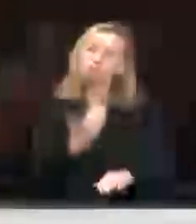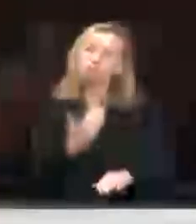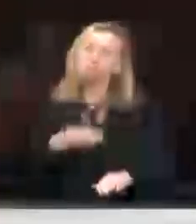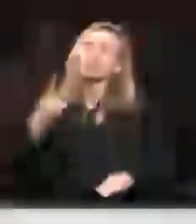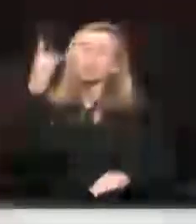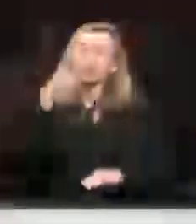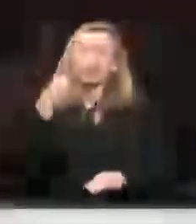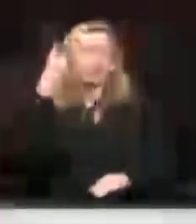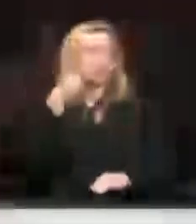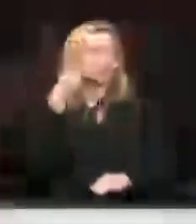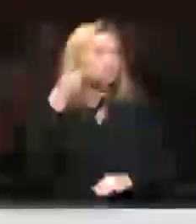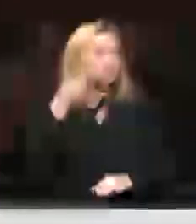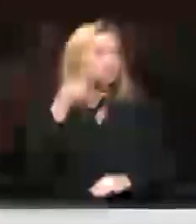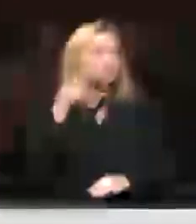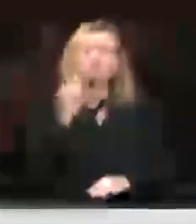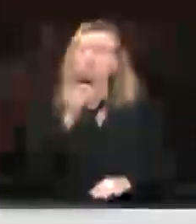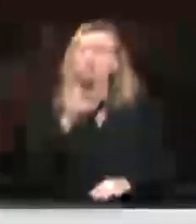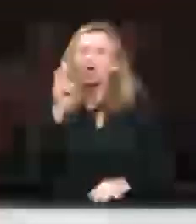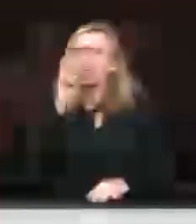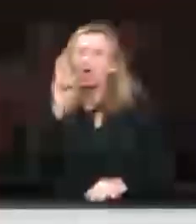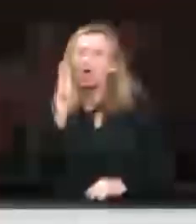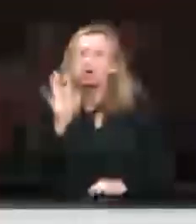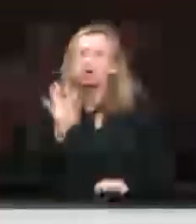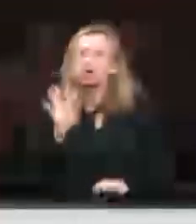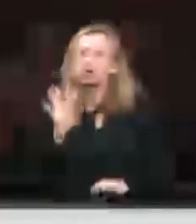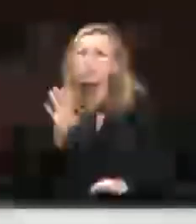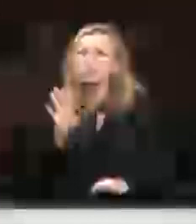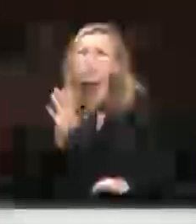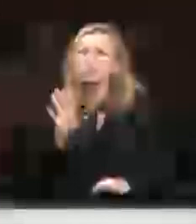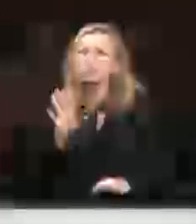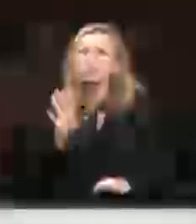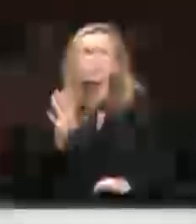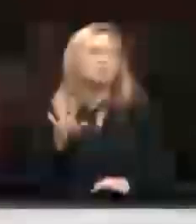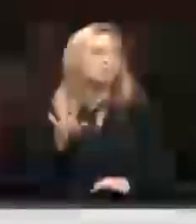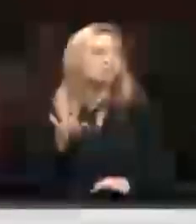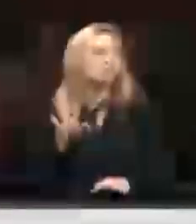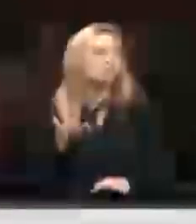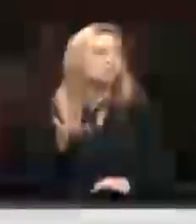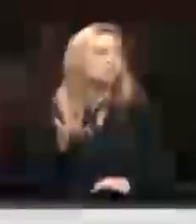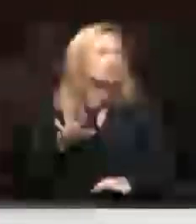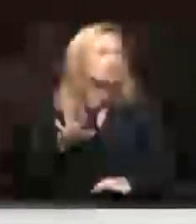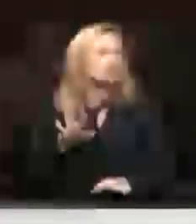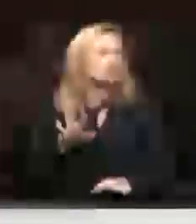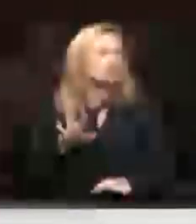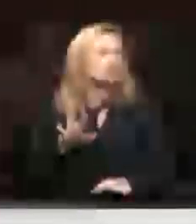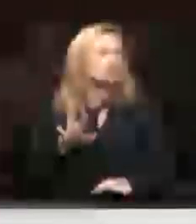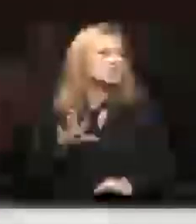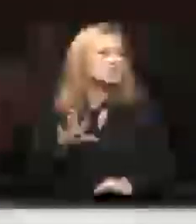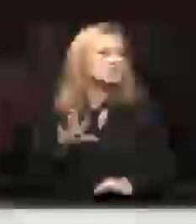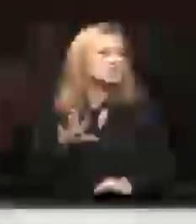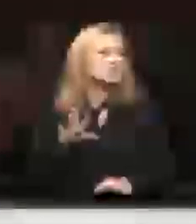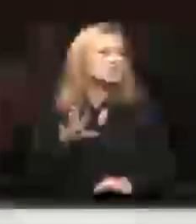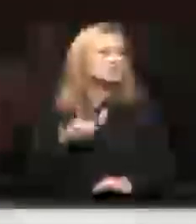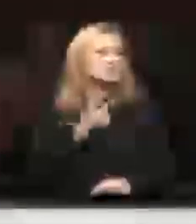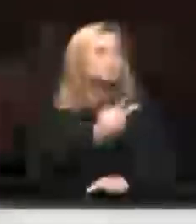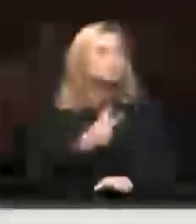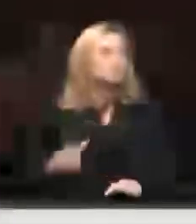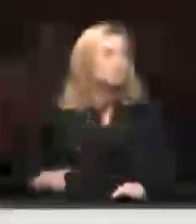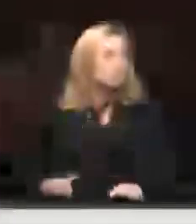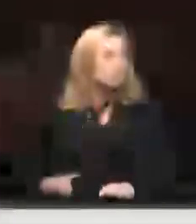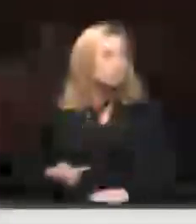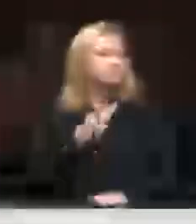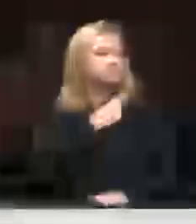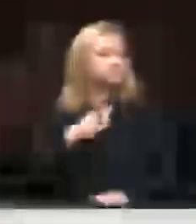deputado, mas não me lembro de uma eleição majoritária, seja de prefeito de governador ou de presidente da